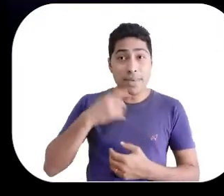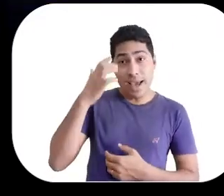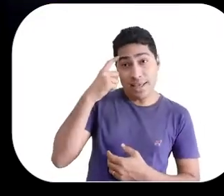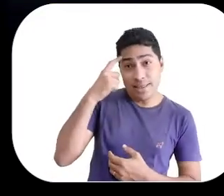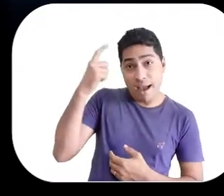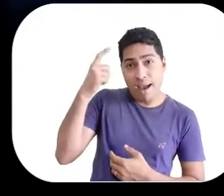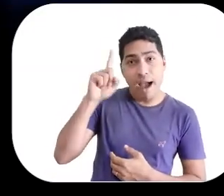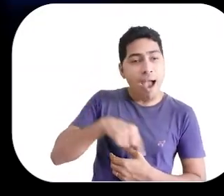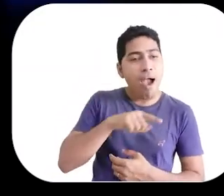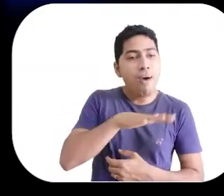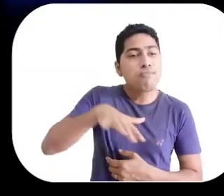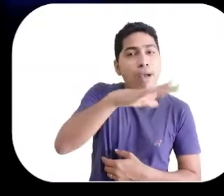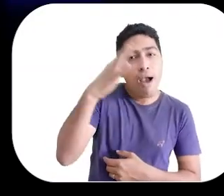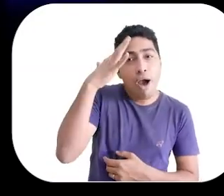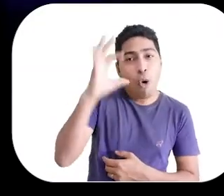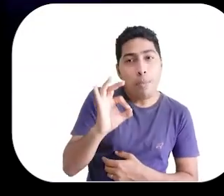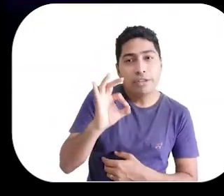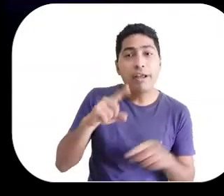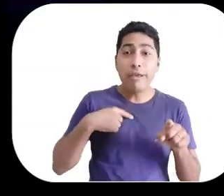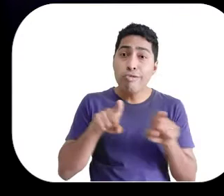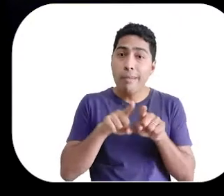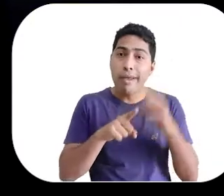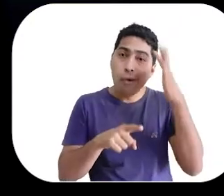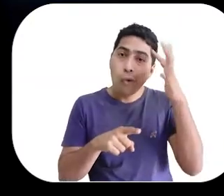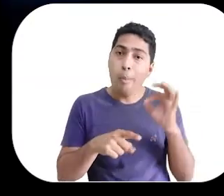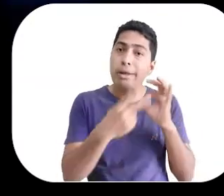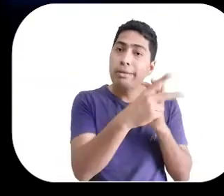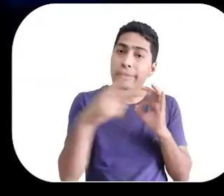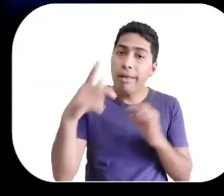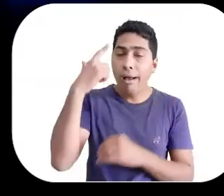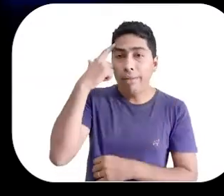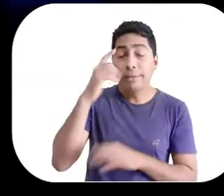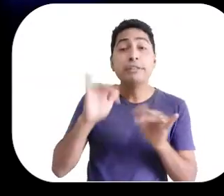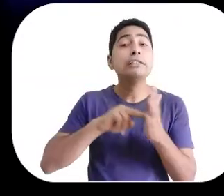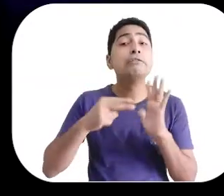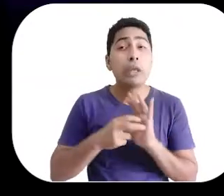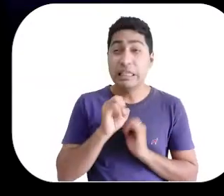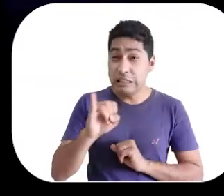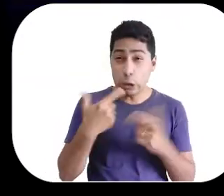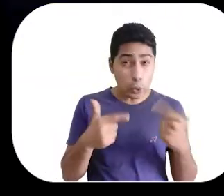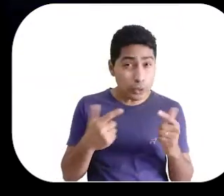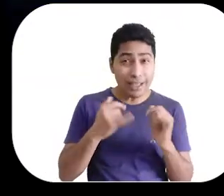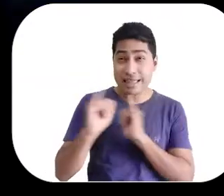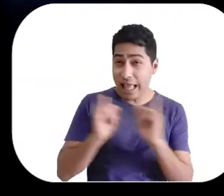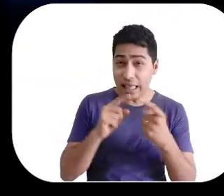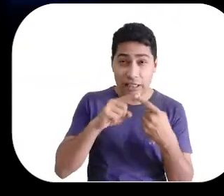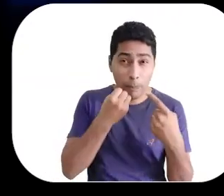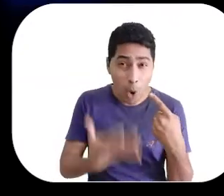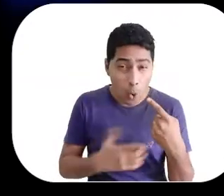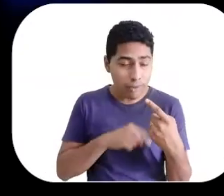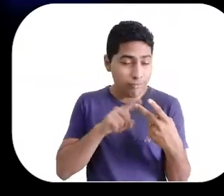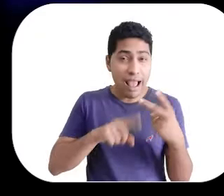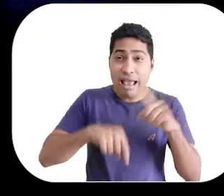seja compreendida e eu possa compreender a ideia do outro. O que eu quero dizer é que, se não tiver boa qualidade de conexão, bons equipamentos, todo